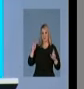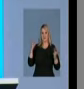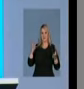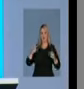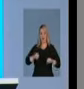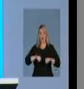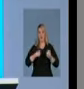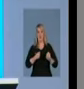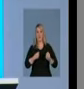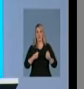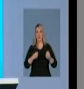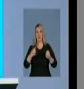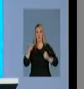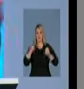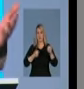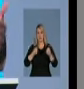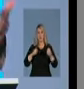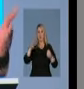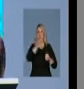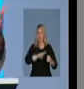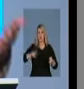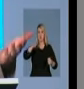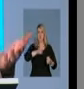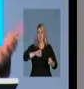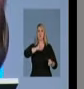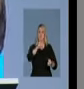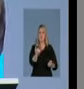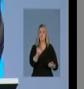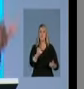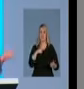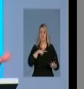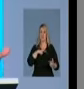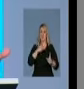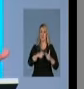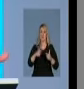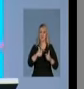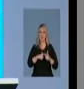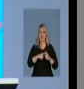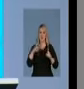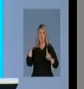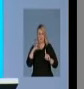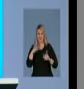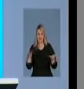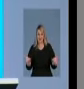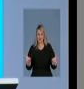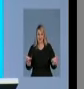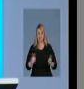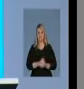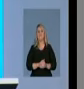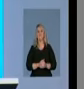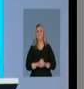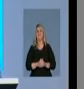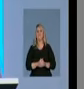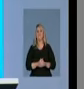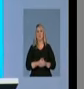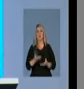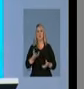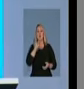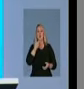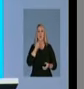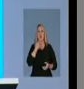defender os motoristas que são absolutamente explorados e é evidente que tem problema, mas a pressão tem que ser em cima, né? Não embaixo. Eu quero dizer que